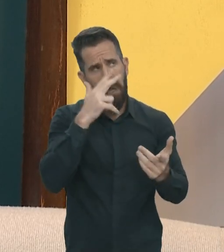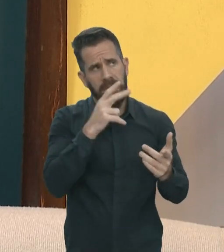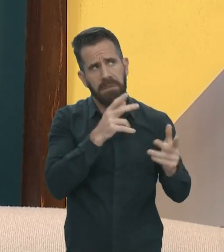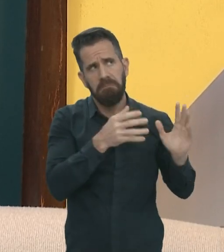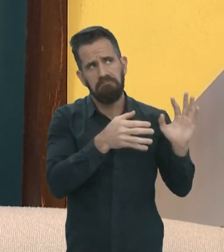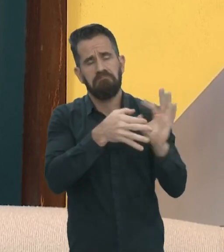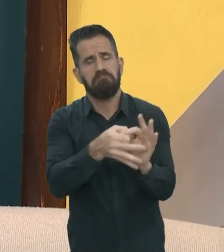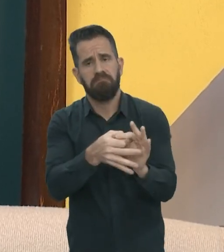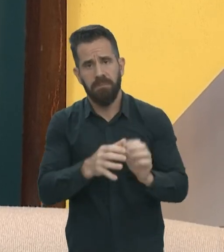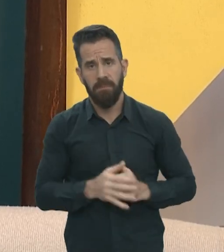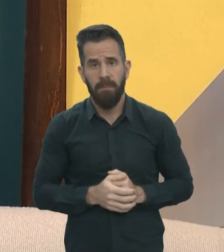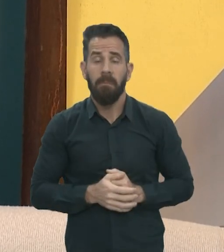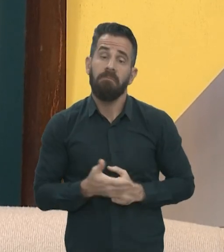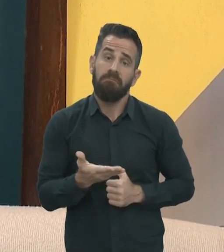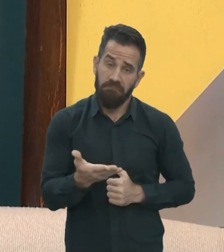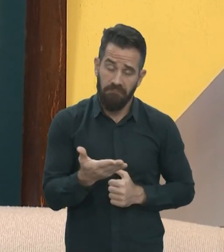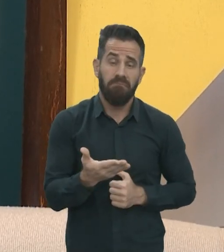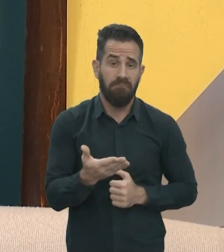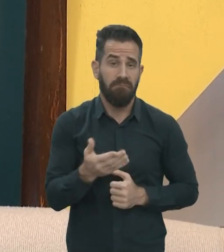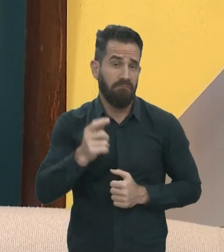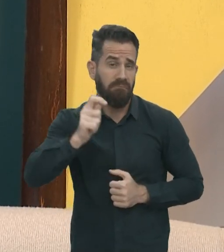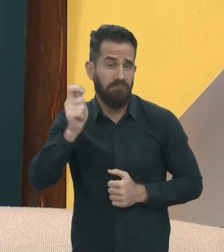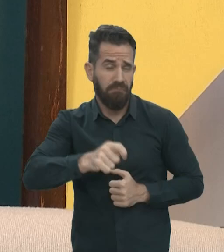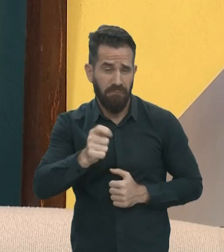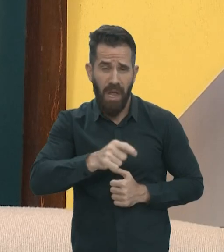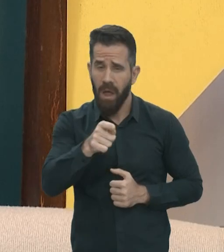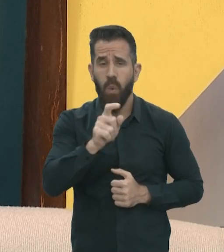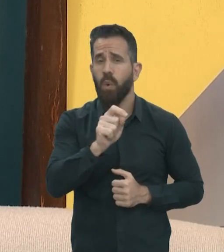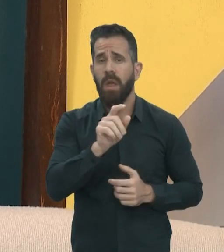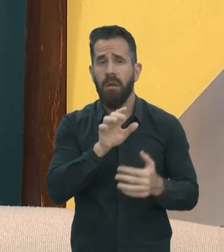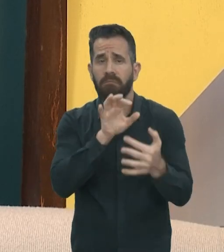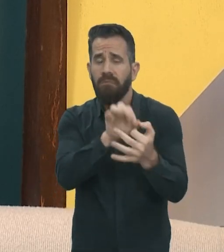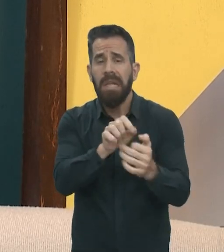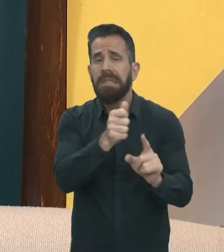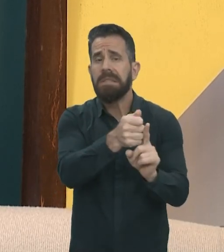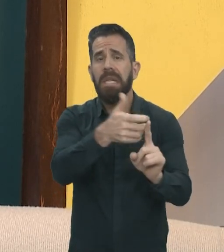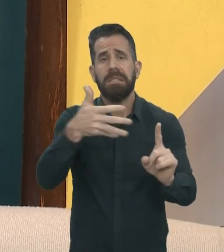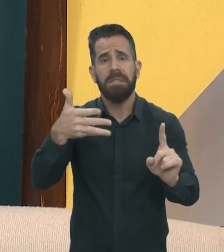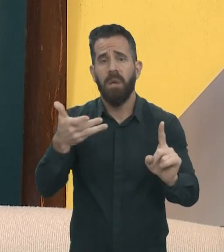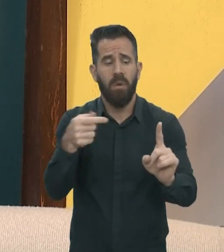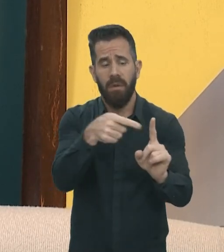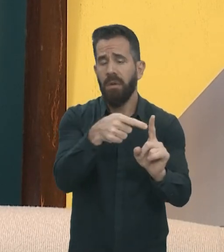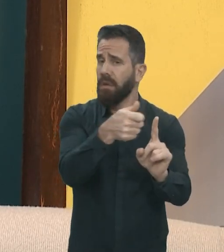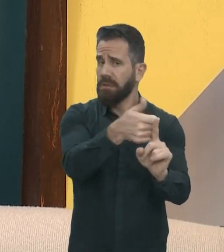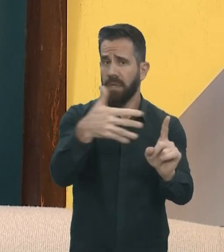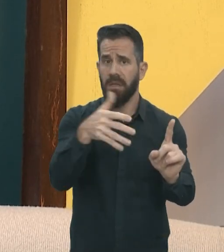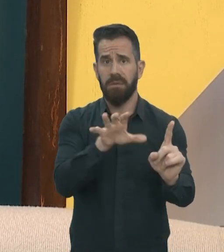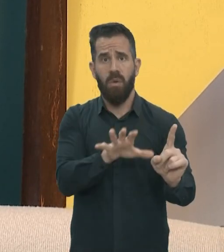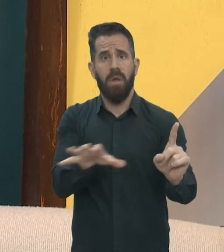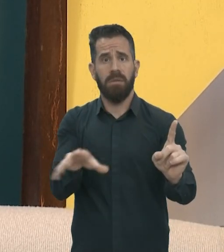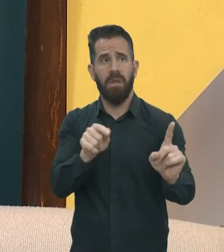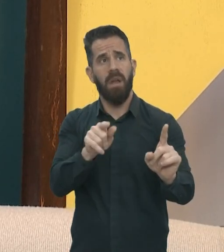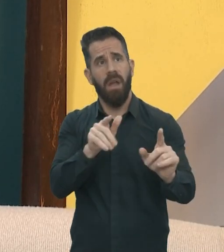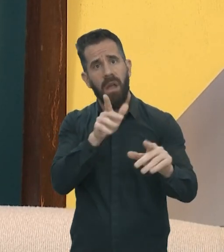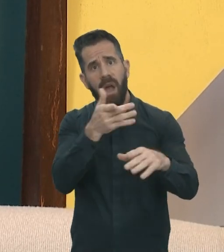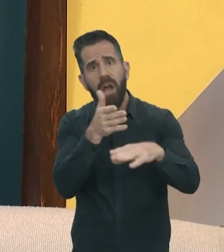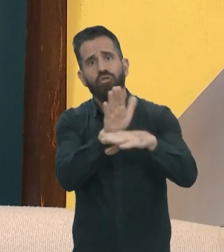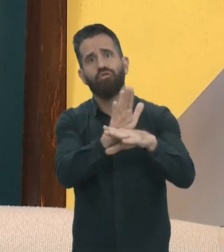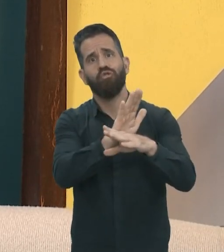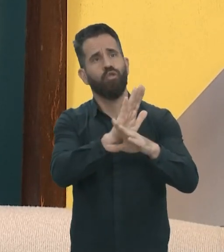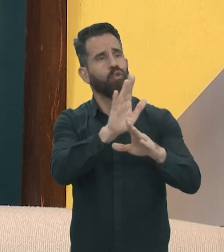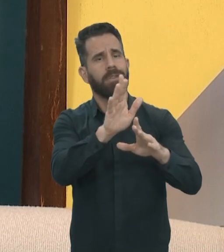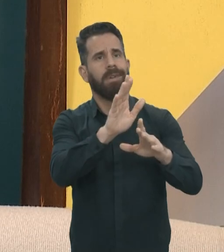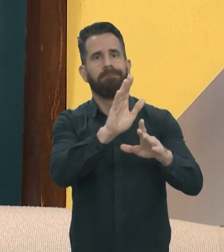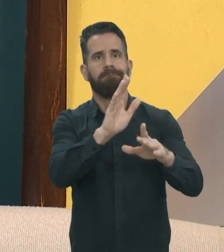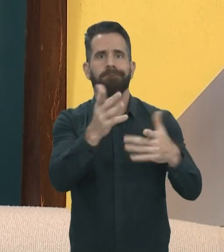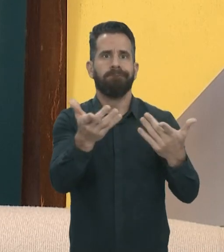tudo articulado com as ações de extensão. Então, a universidade já faz isso, ela já tem um certo protagonismo, seja ali na execução do FIC,